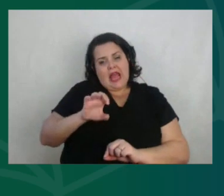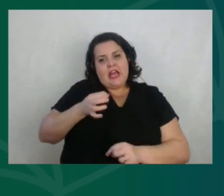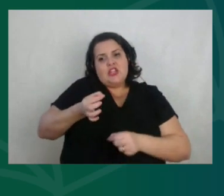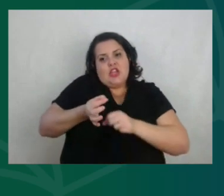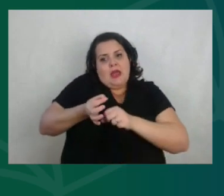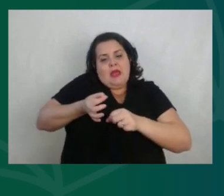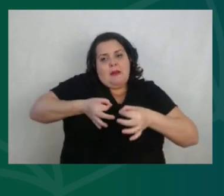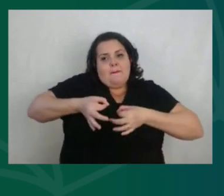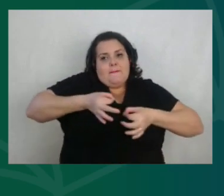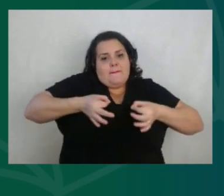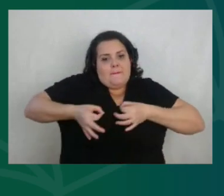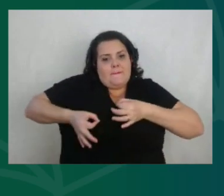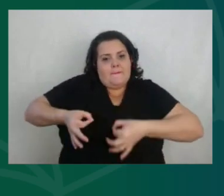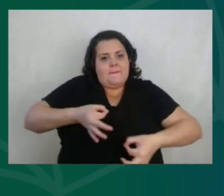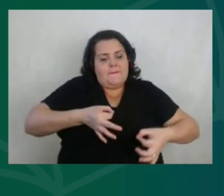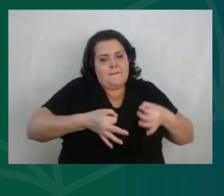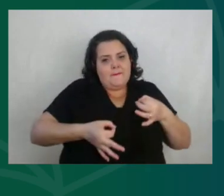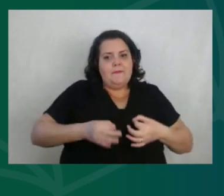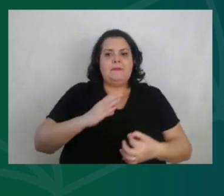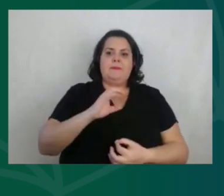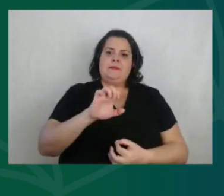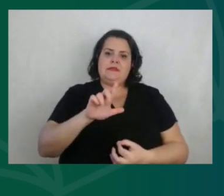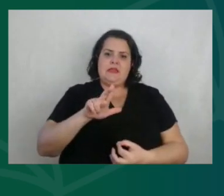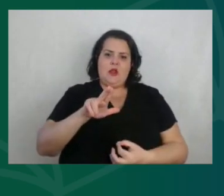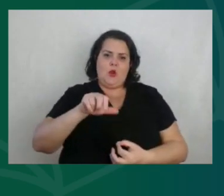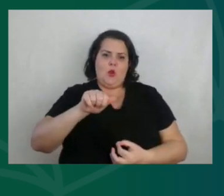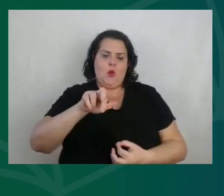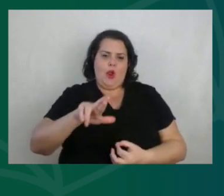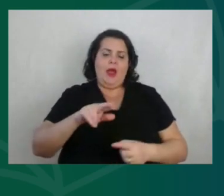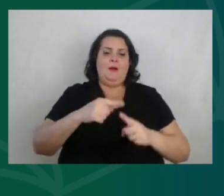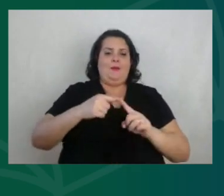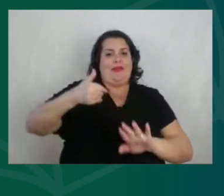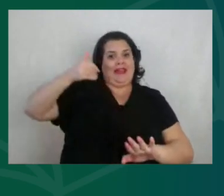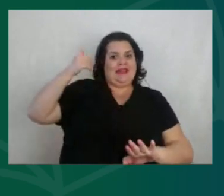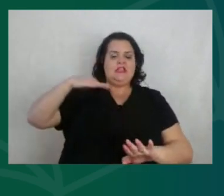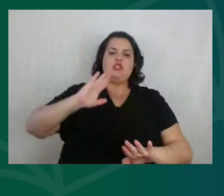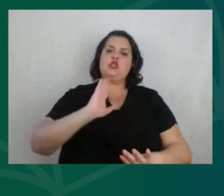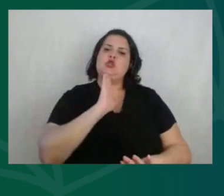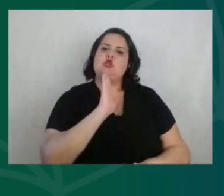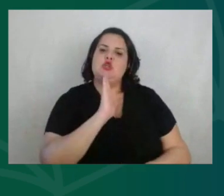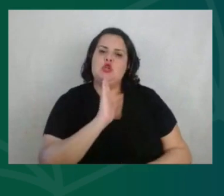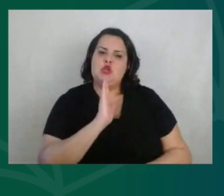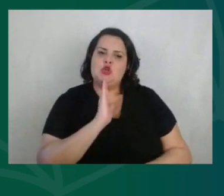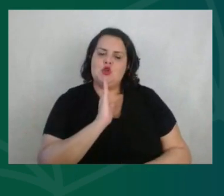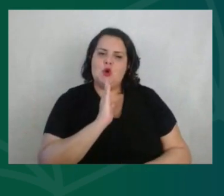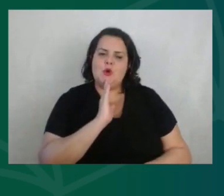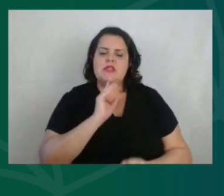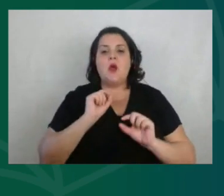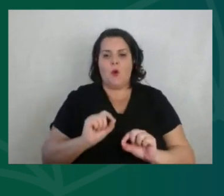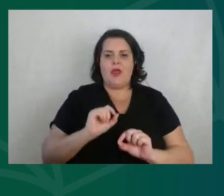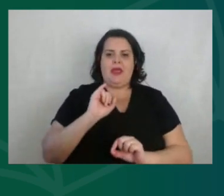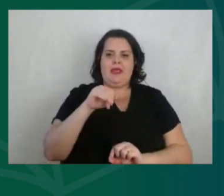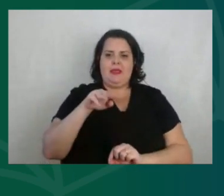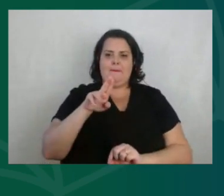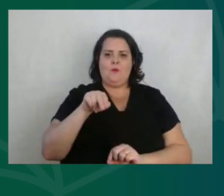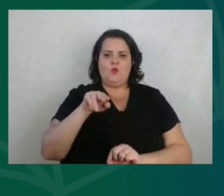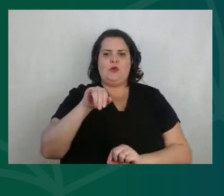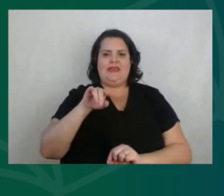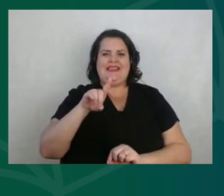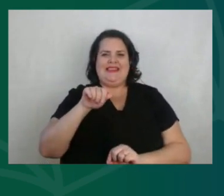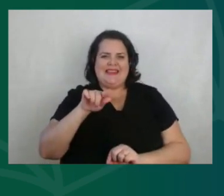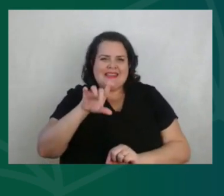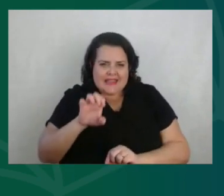que antigamente a gente chamava de imunidade de rebanho, provavelmente nós não atingiremos nessa pandemia, ou esse